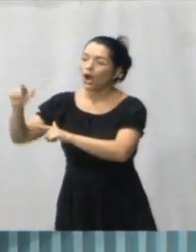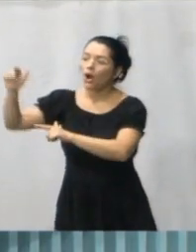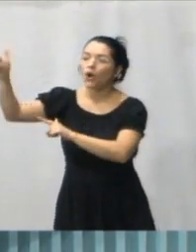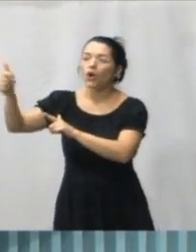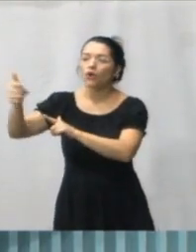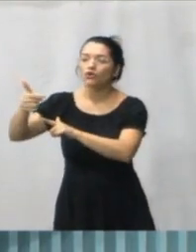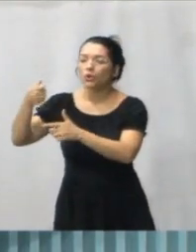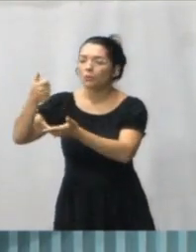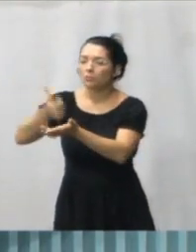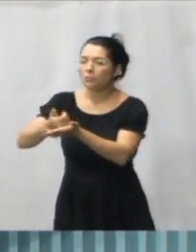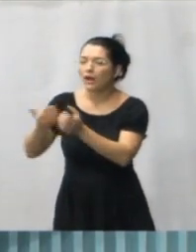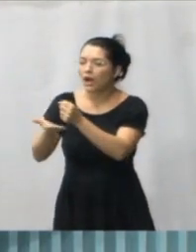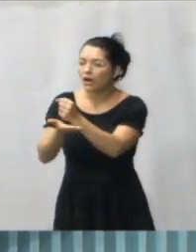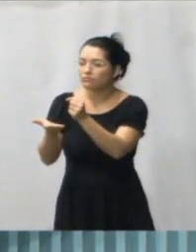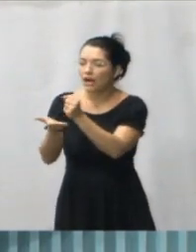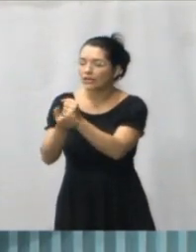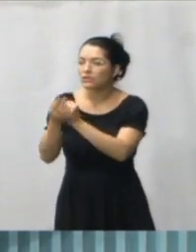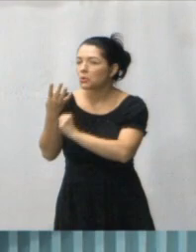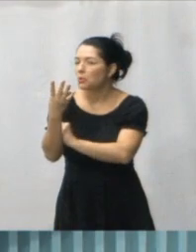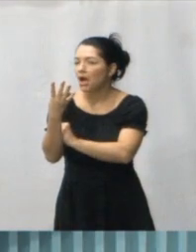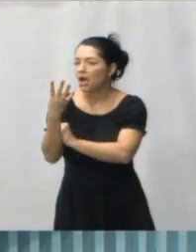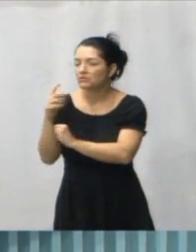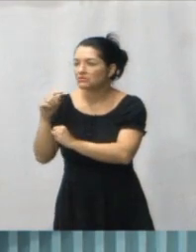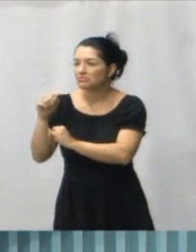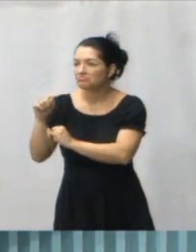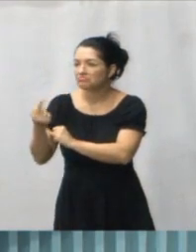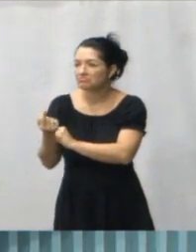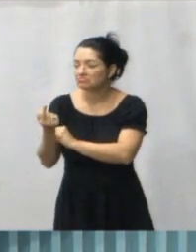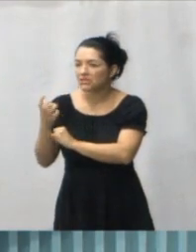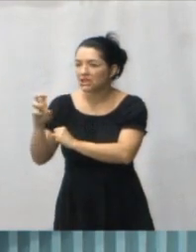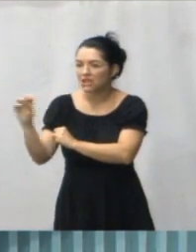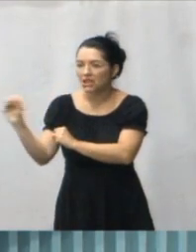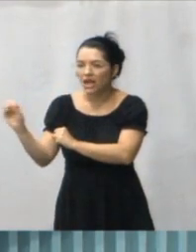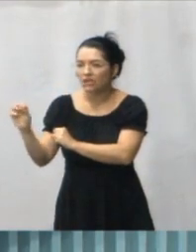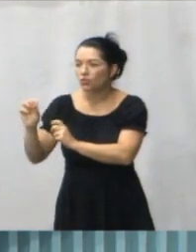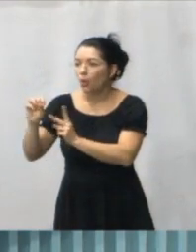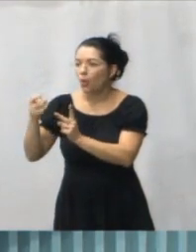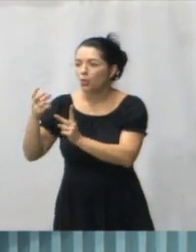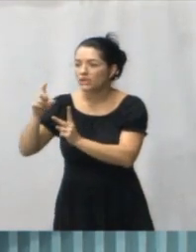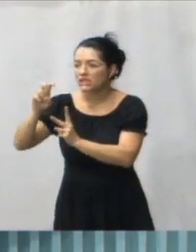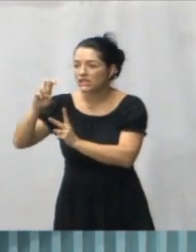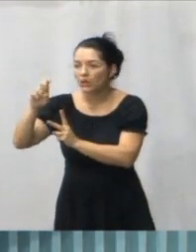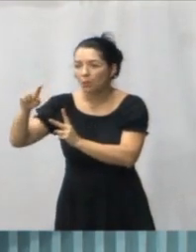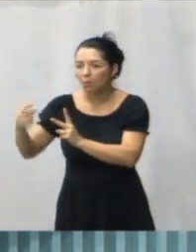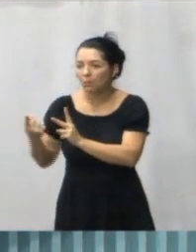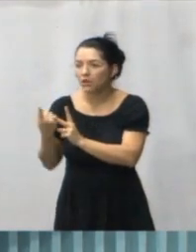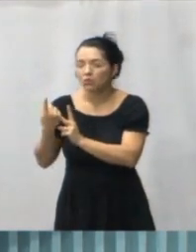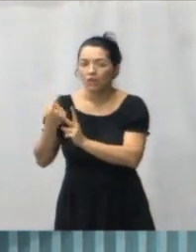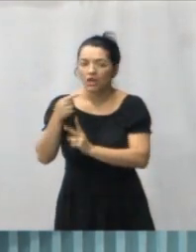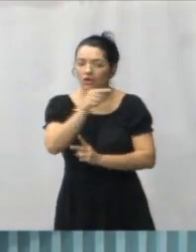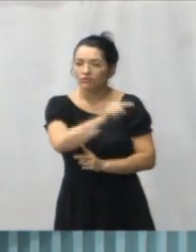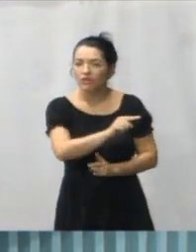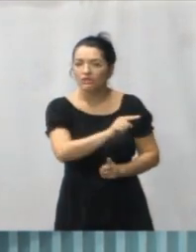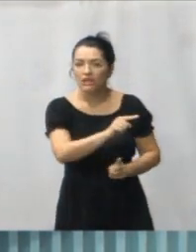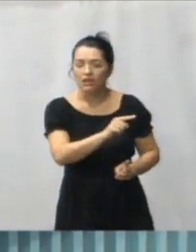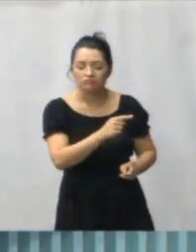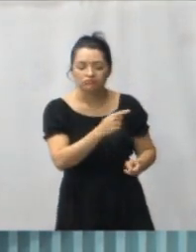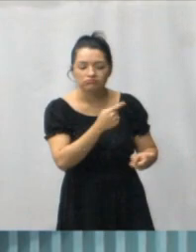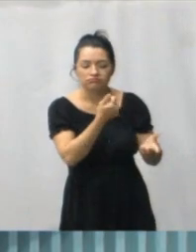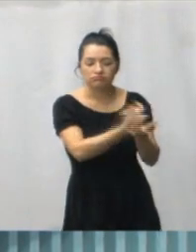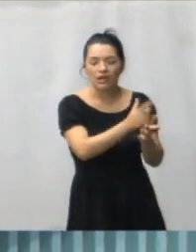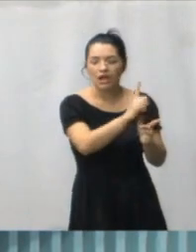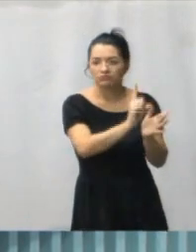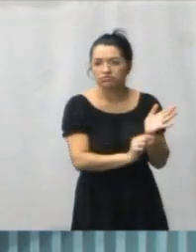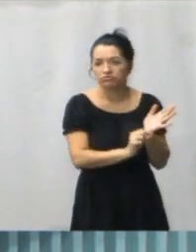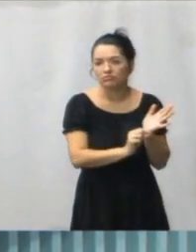da nossa guarda municipal é R$1.700. E eles trabalham todos os dias, não pararam de trabalhar nenhum dia, de manhã,